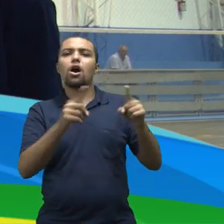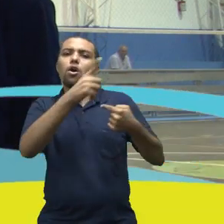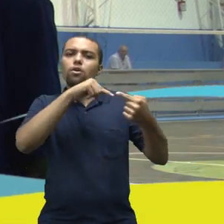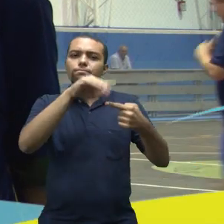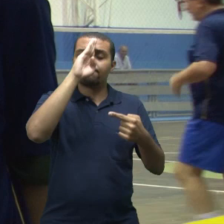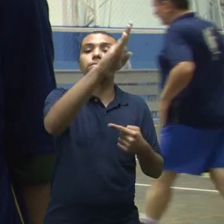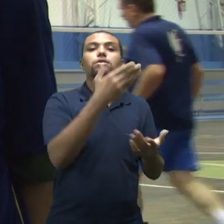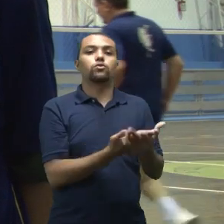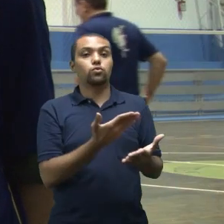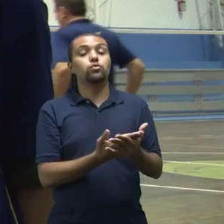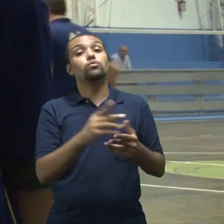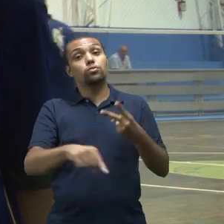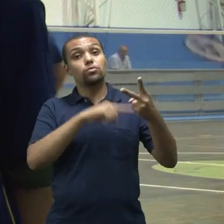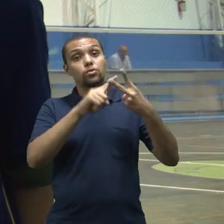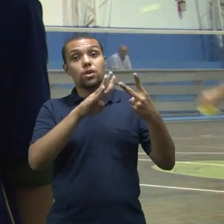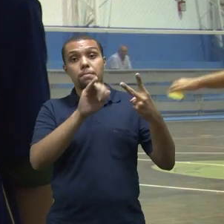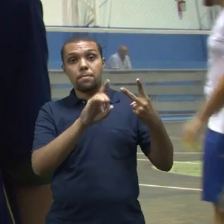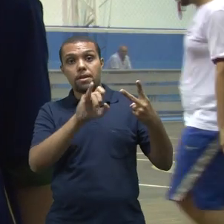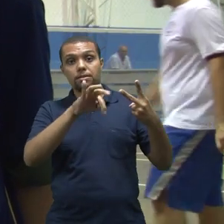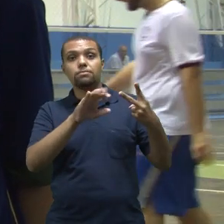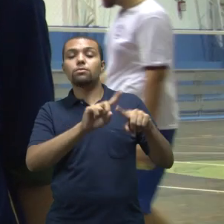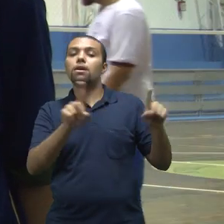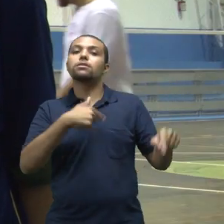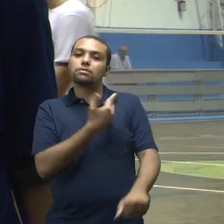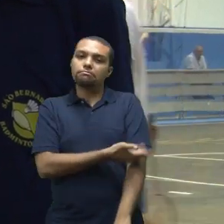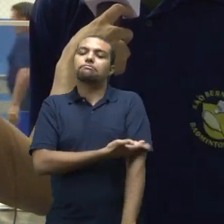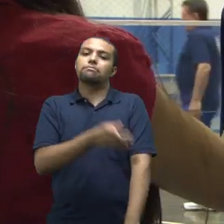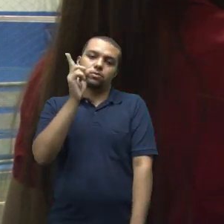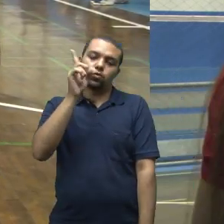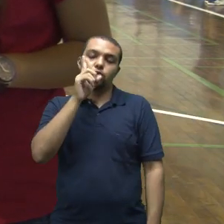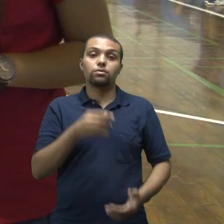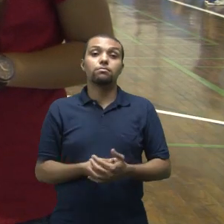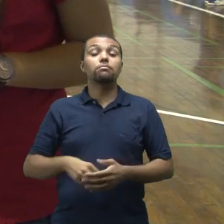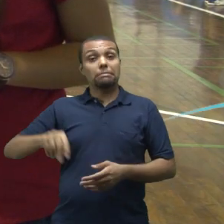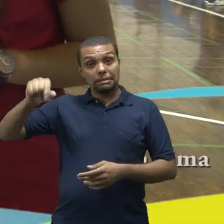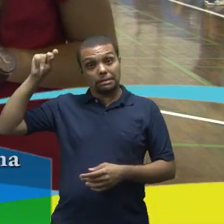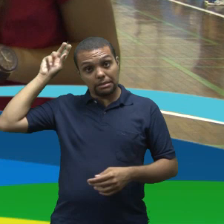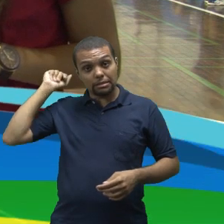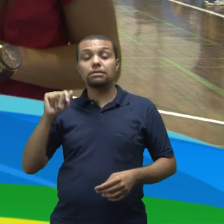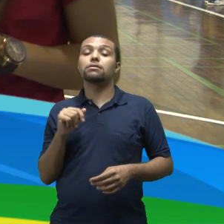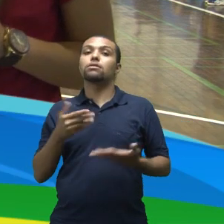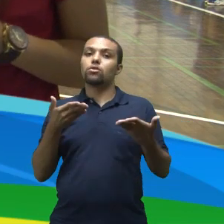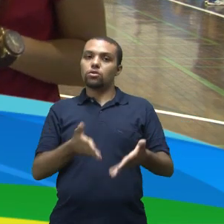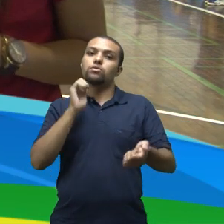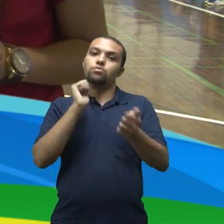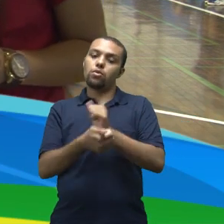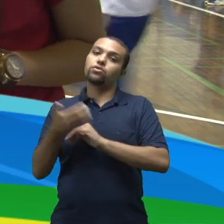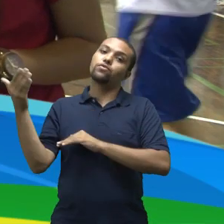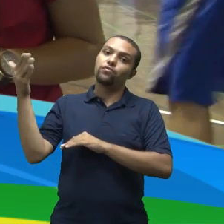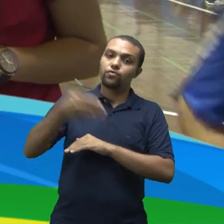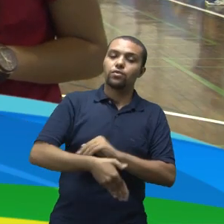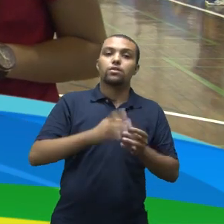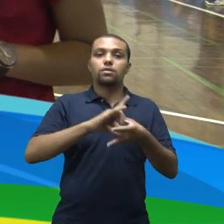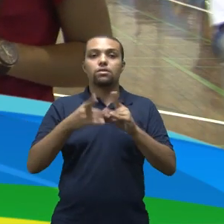no momento são os estudos. Em segundo plano, o badminton, mas eu estou treinando todo dia. Apesar de antigo, o badminton chegou oficialmente